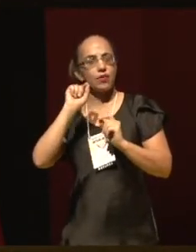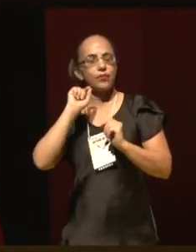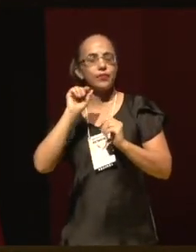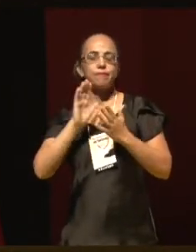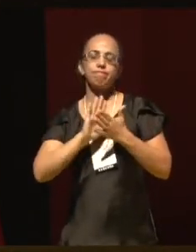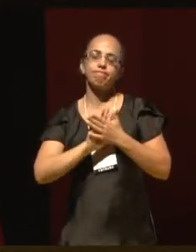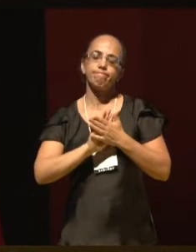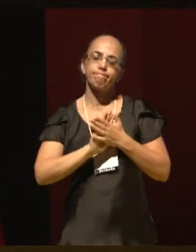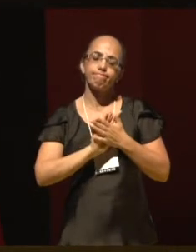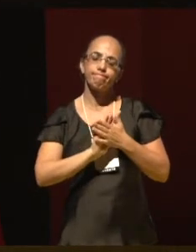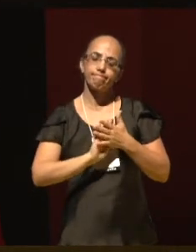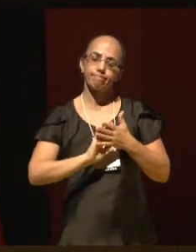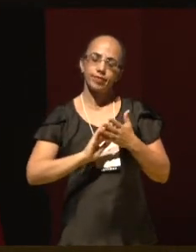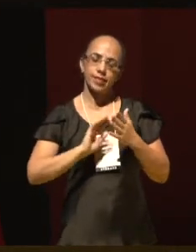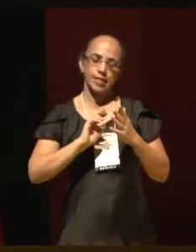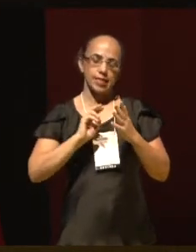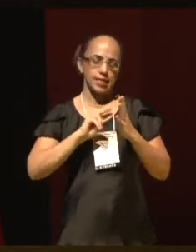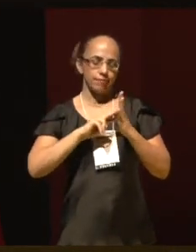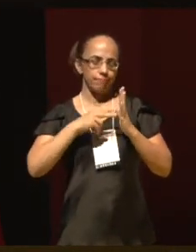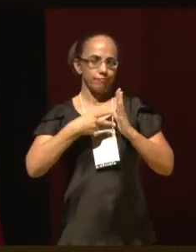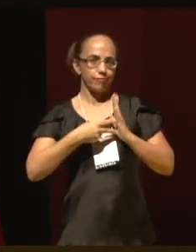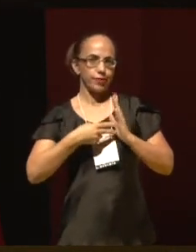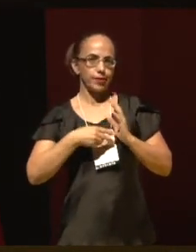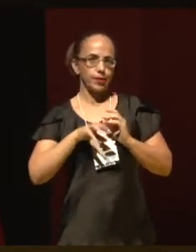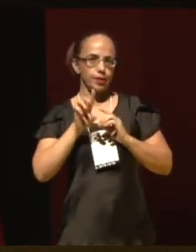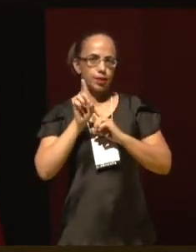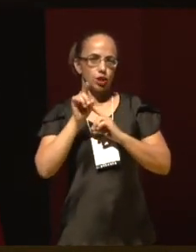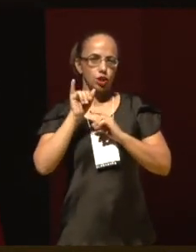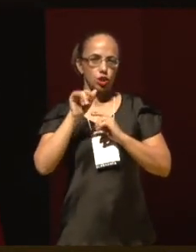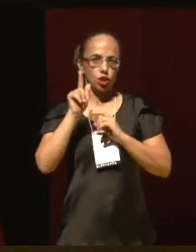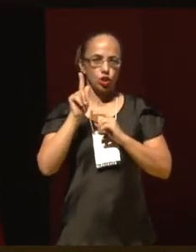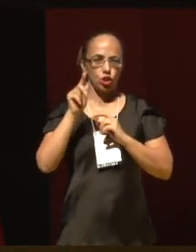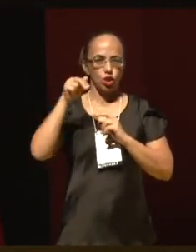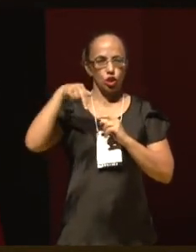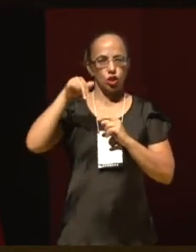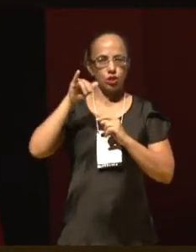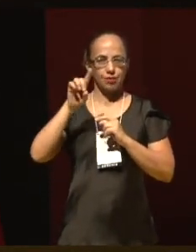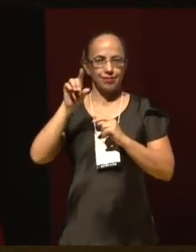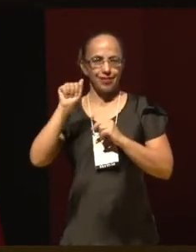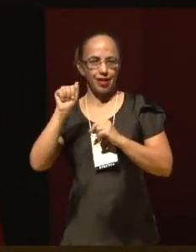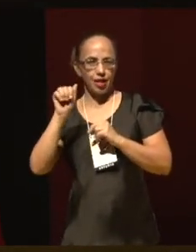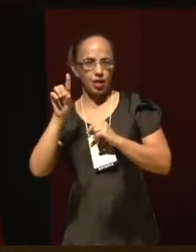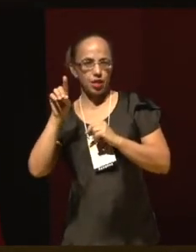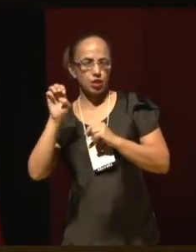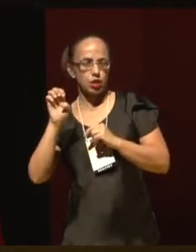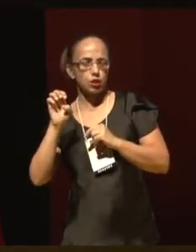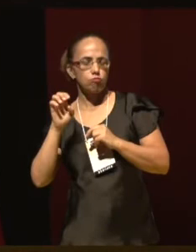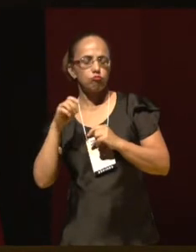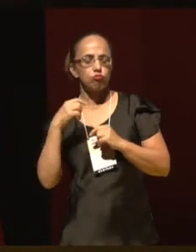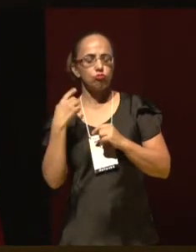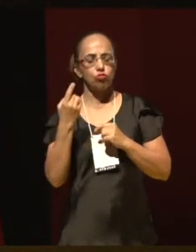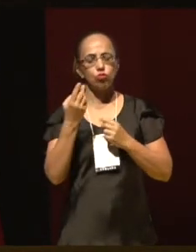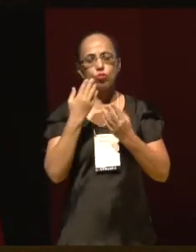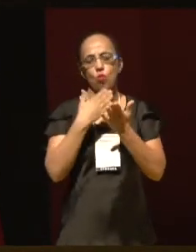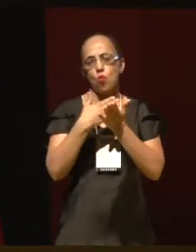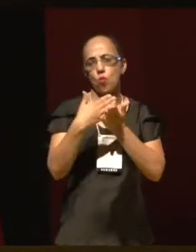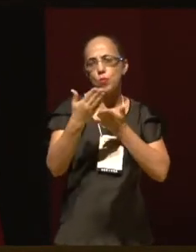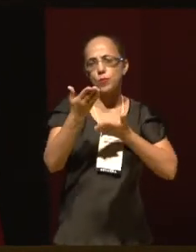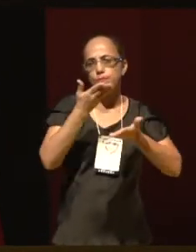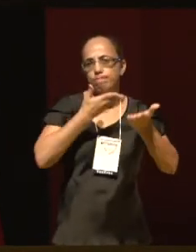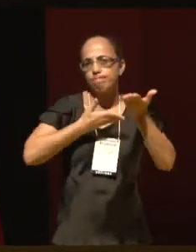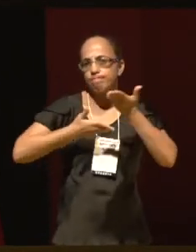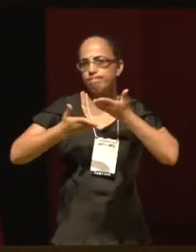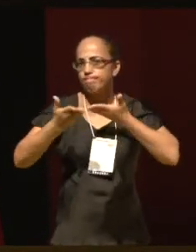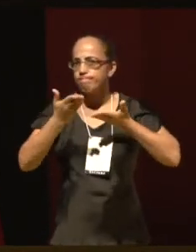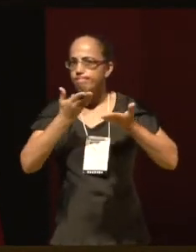a divindade, começamos a interagir com a divindade, então vamos